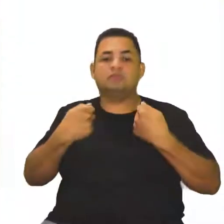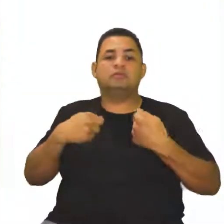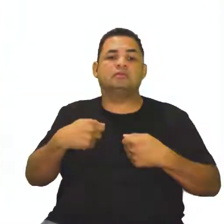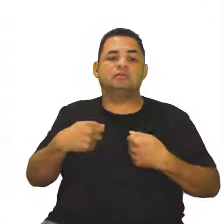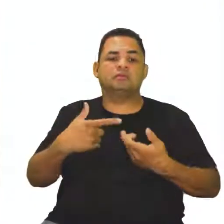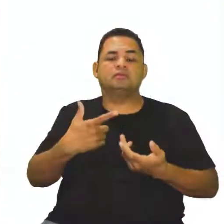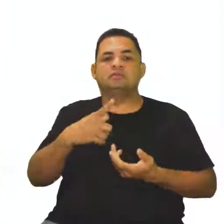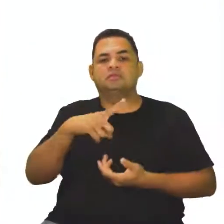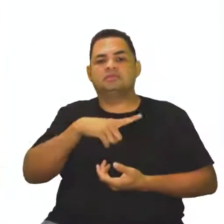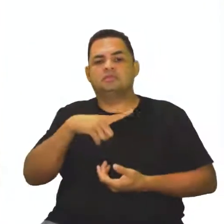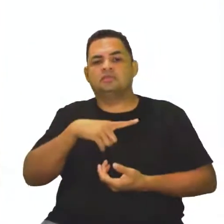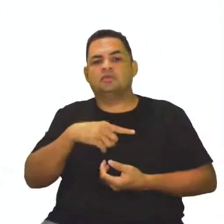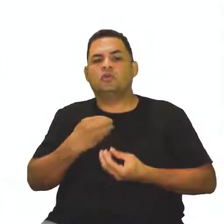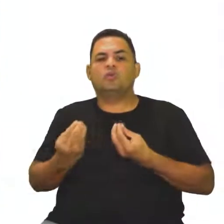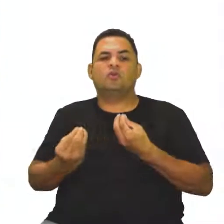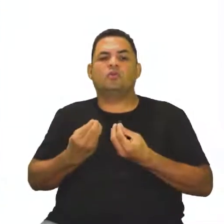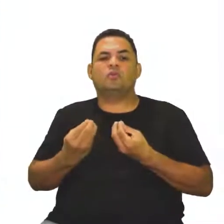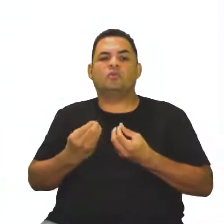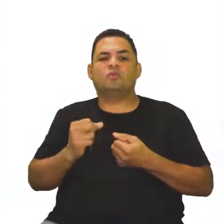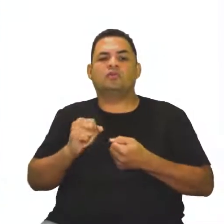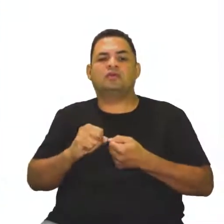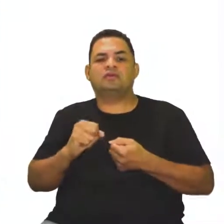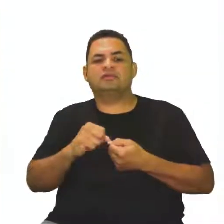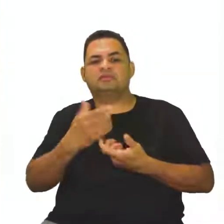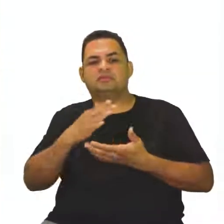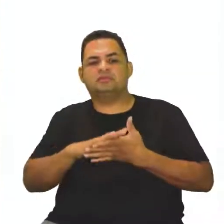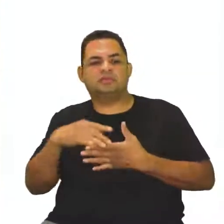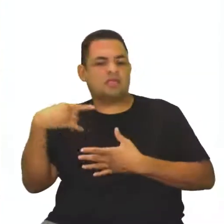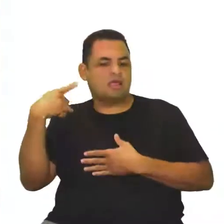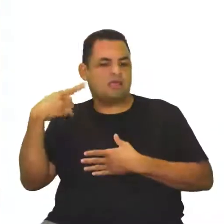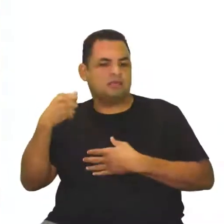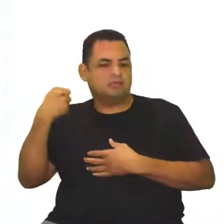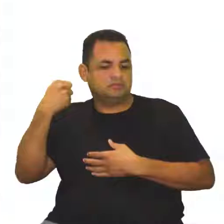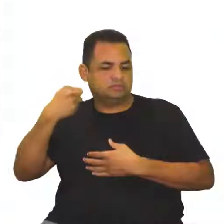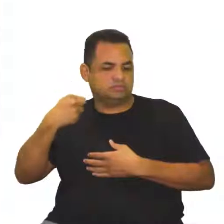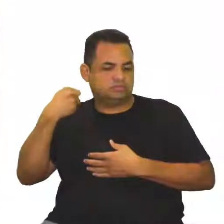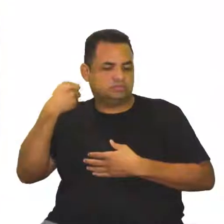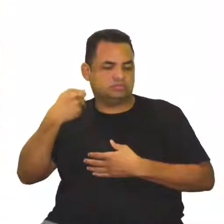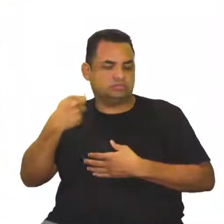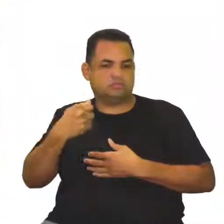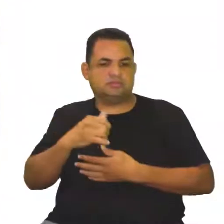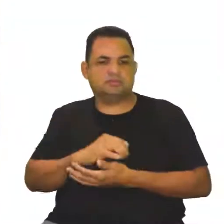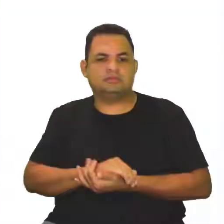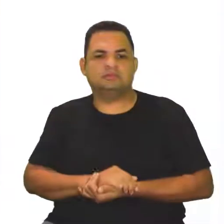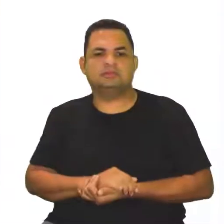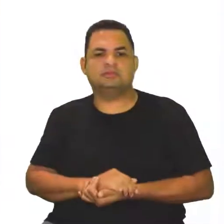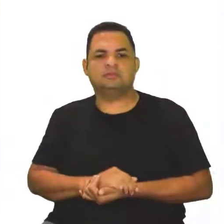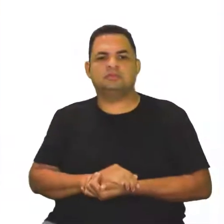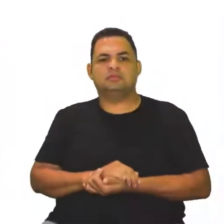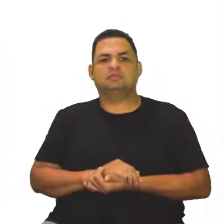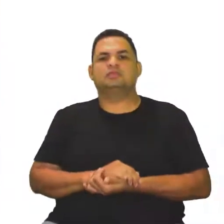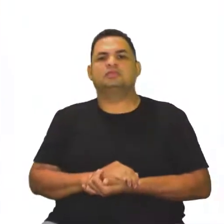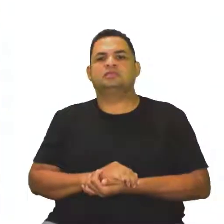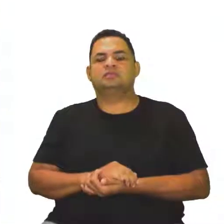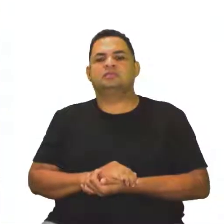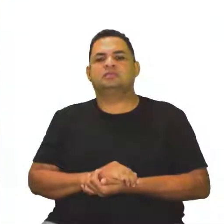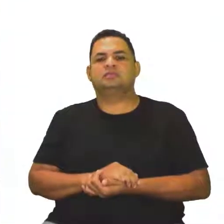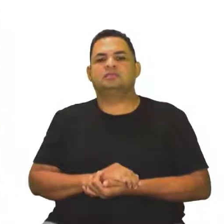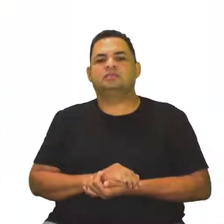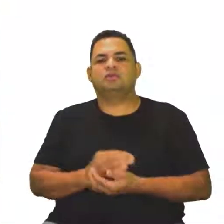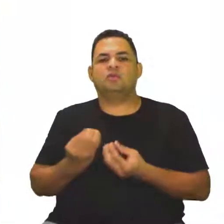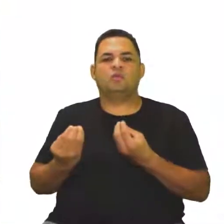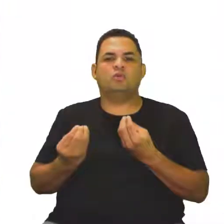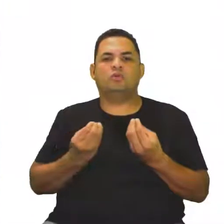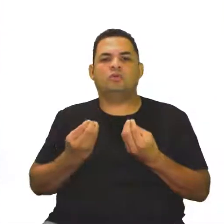desse efeito, né? Como é que você vai fazer a sua escova aqui se você não transformar essa energia elétrica em térmica, né, pessoal? Como